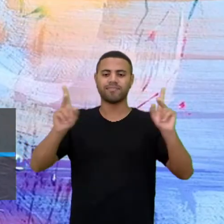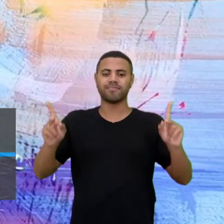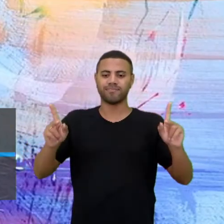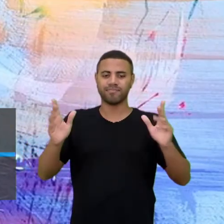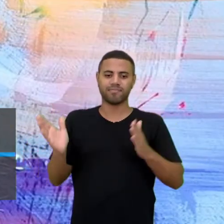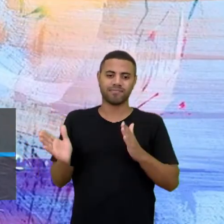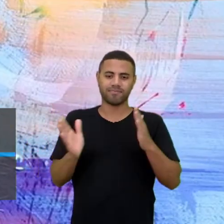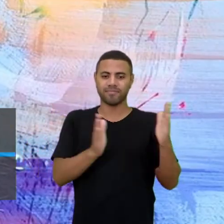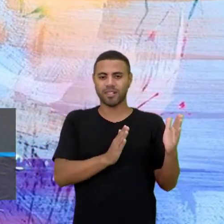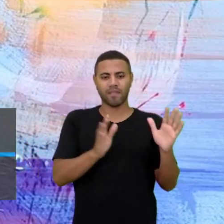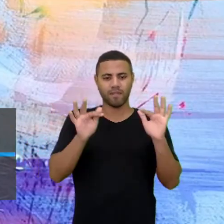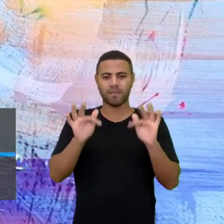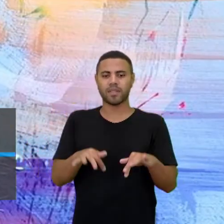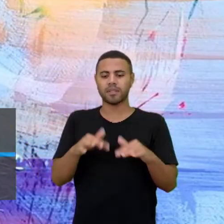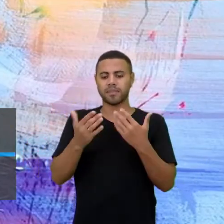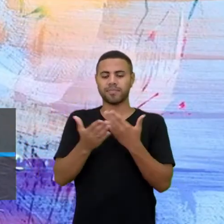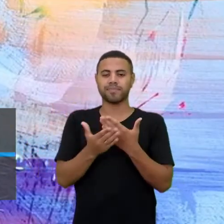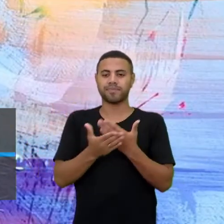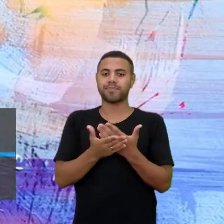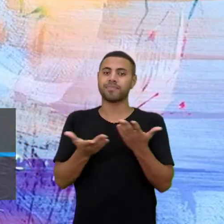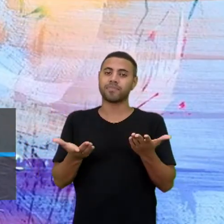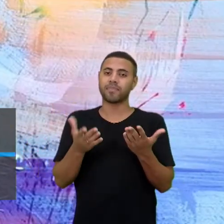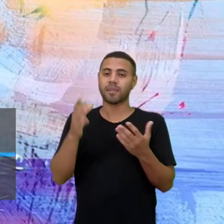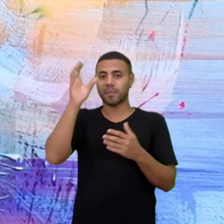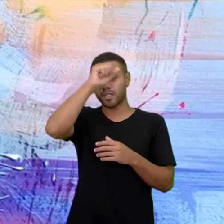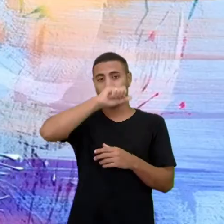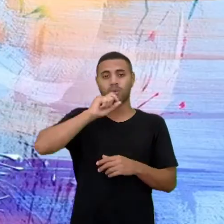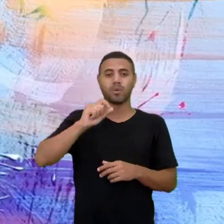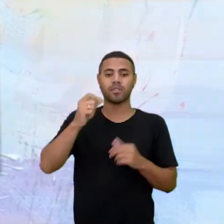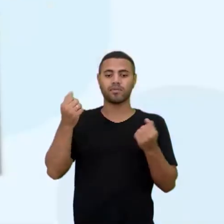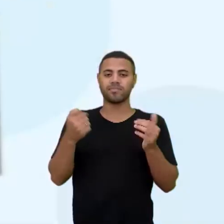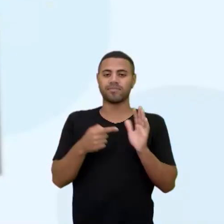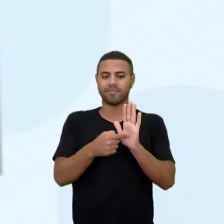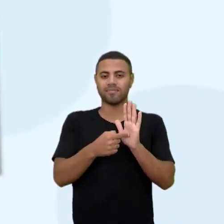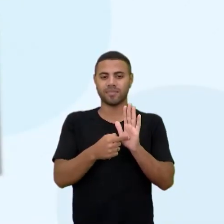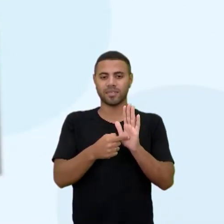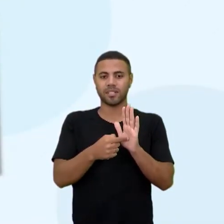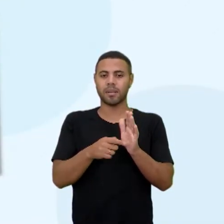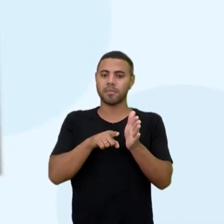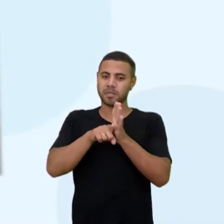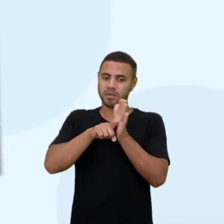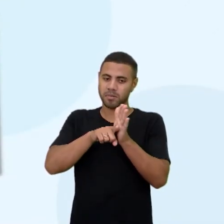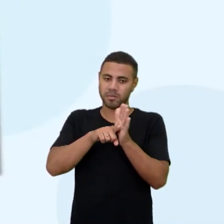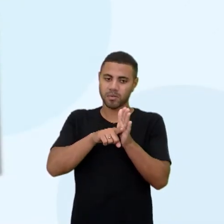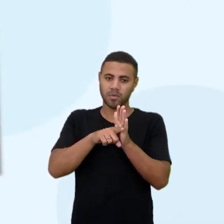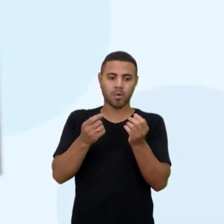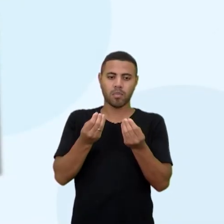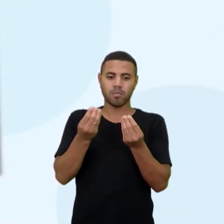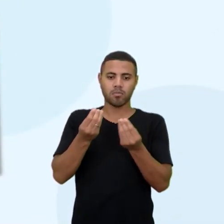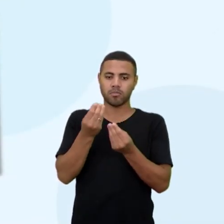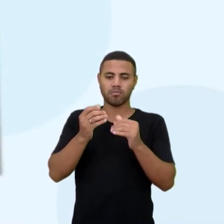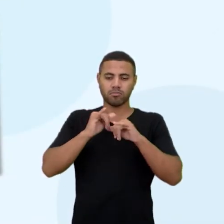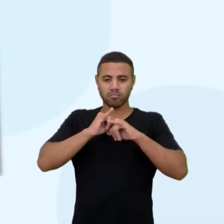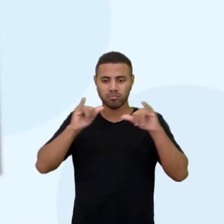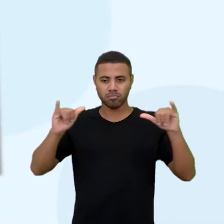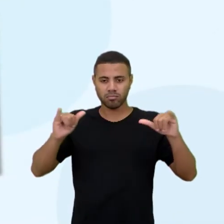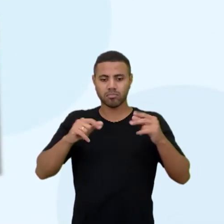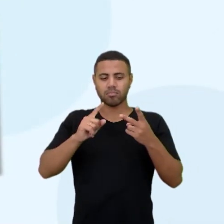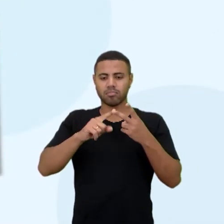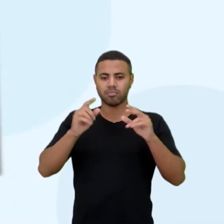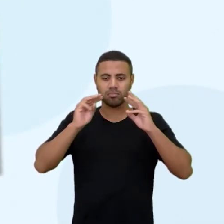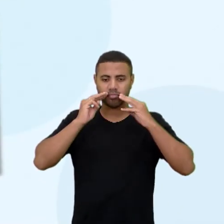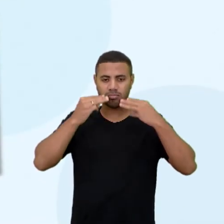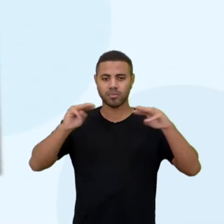estamos chegando agora ao final da nossa aula. E o que aprendemos? Olha só, pesquisamos e refletimos sobre design e anúncios publicitários. Conversamos